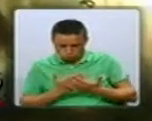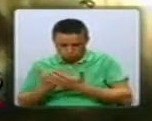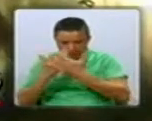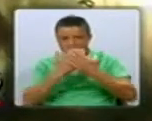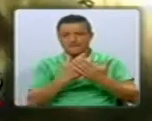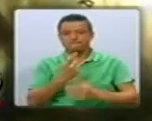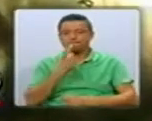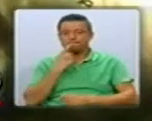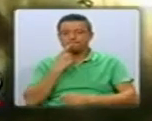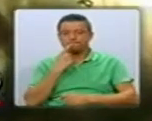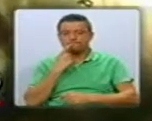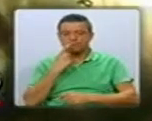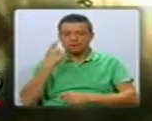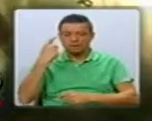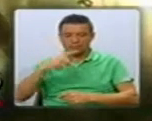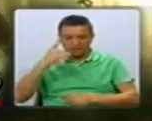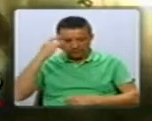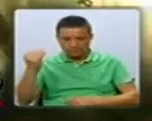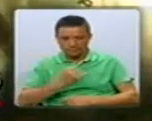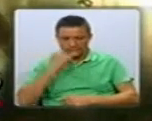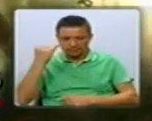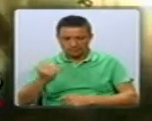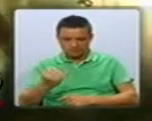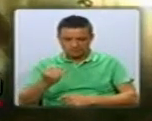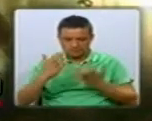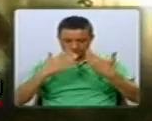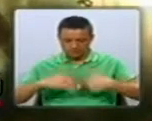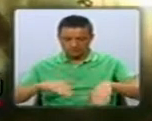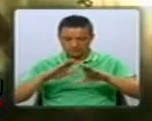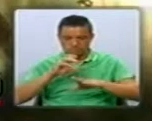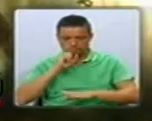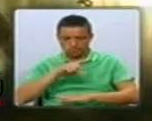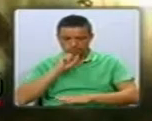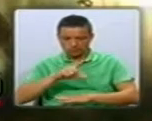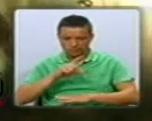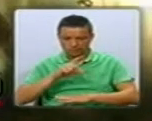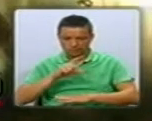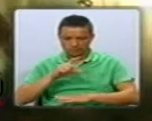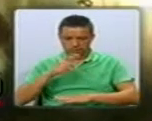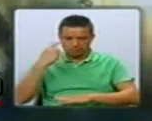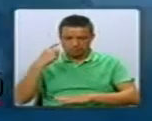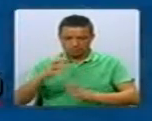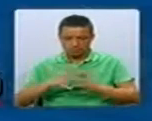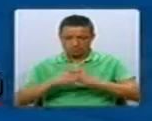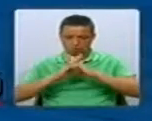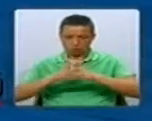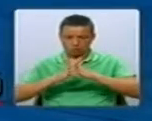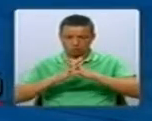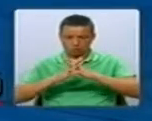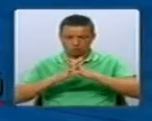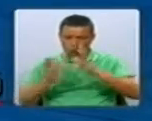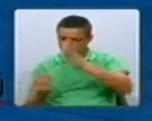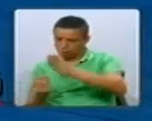logo por dizer que afastem lá essas ideias, porque muito provavelmente estamos perante uma estrutura que tem uma explicação, uma